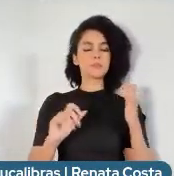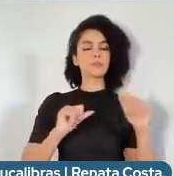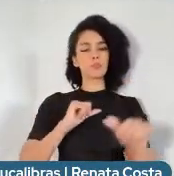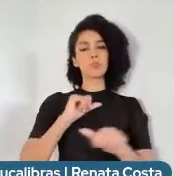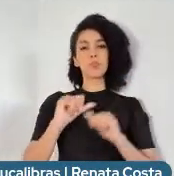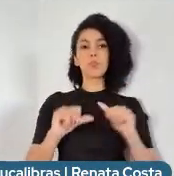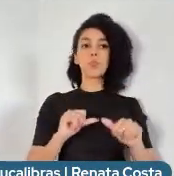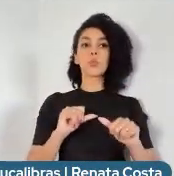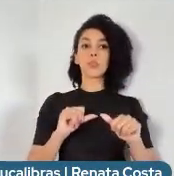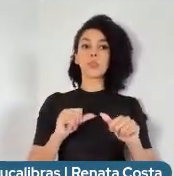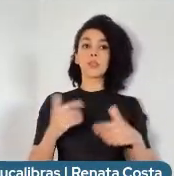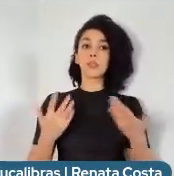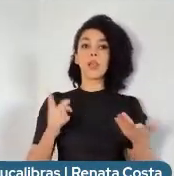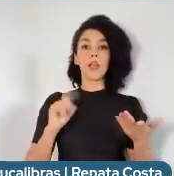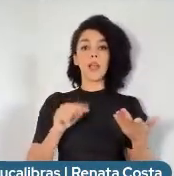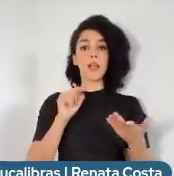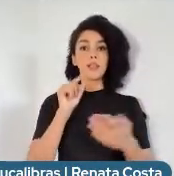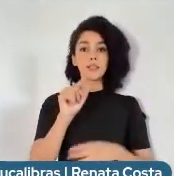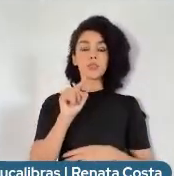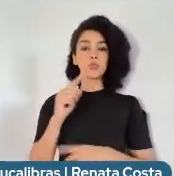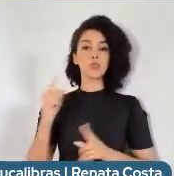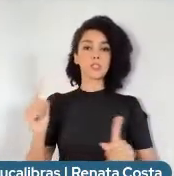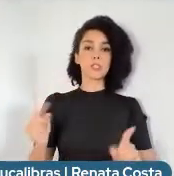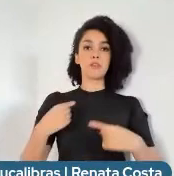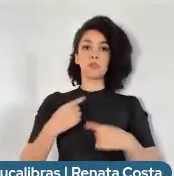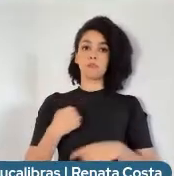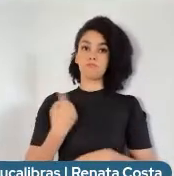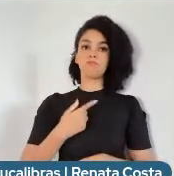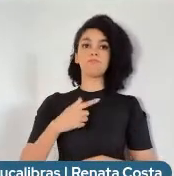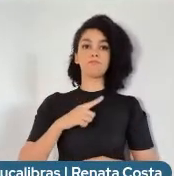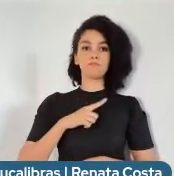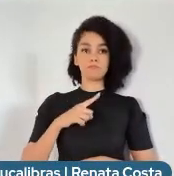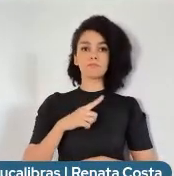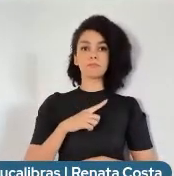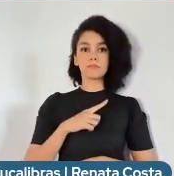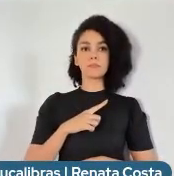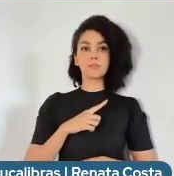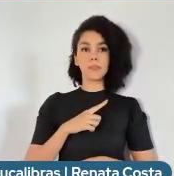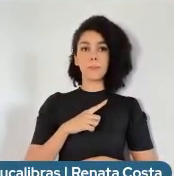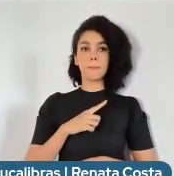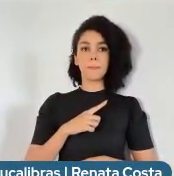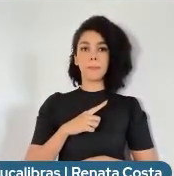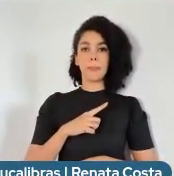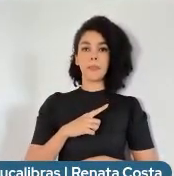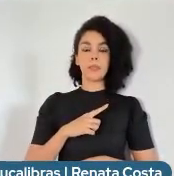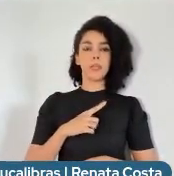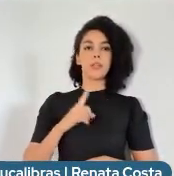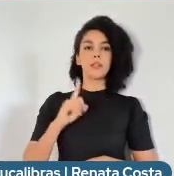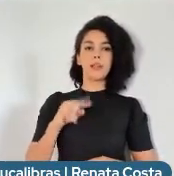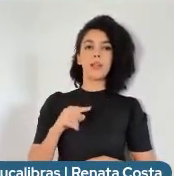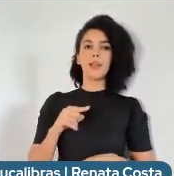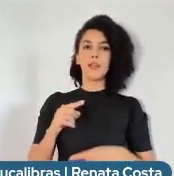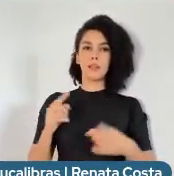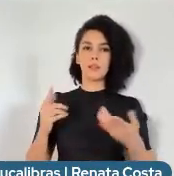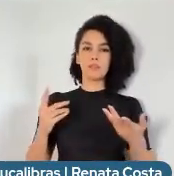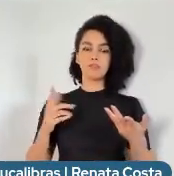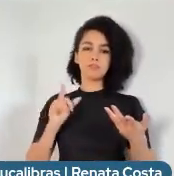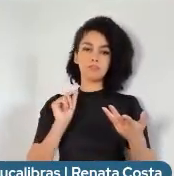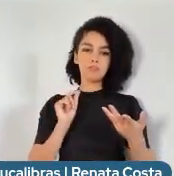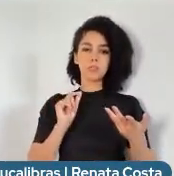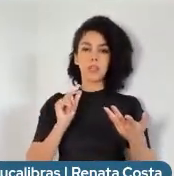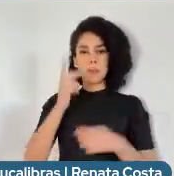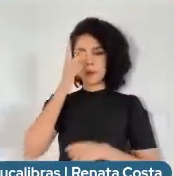pouco, e é justamente esse o desafio que a gente tem, né, enquanto, enfim, entusiastas de um país mais justo,